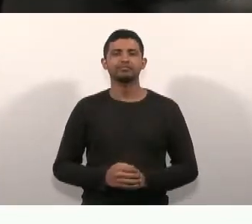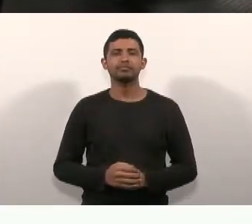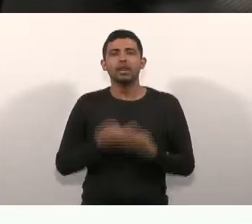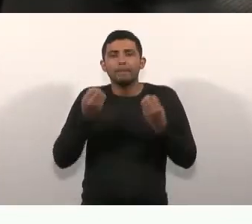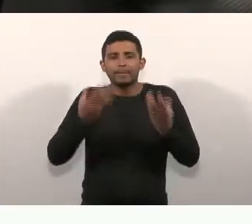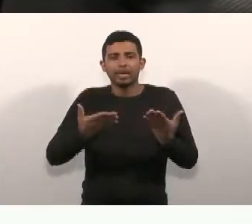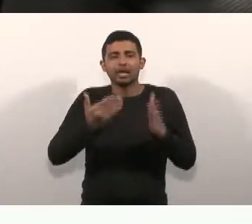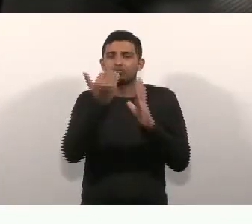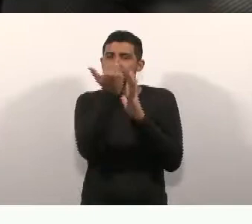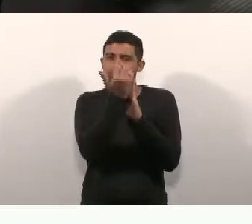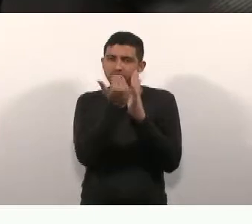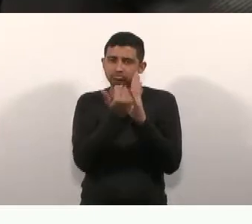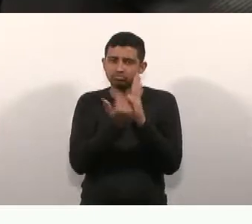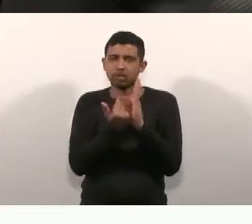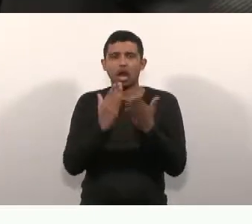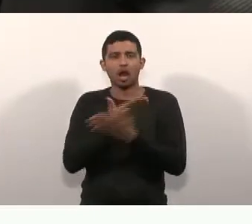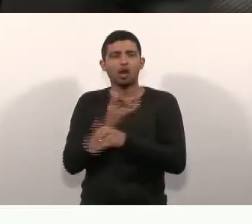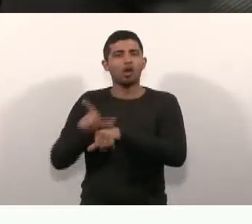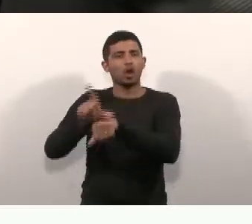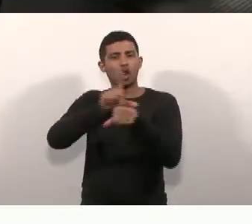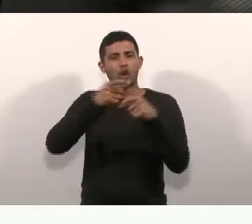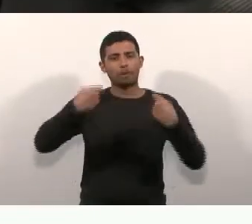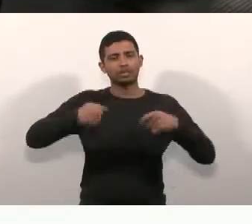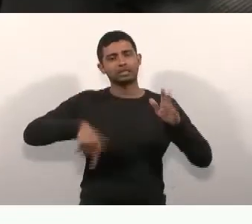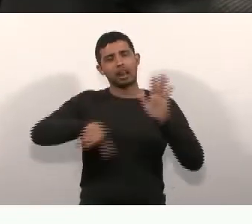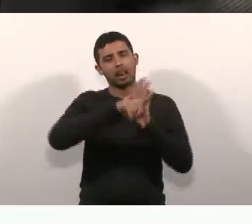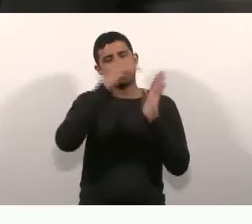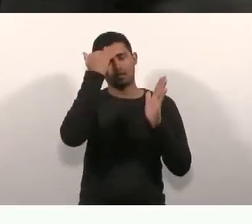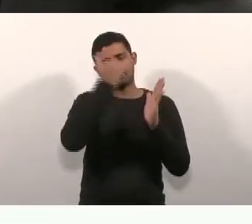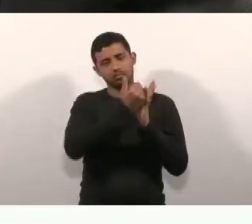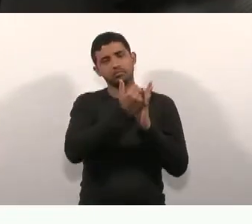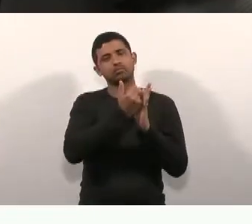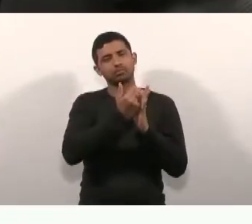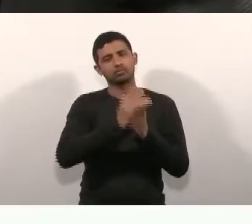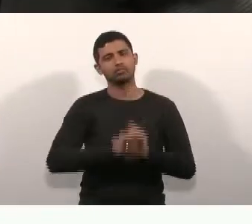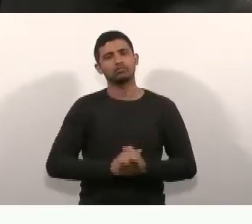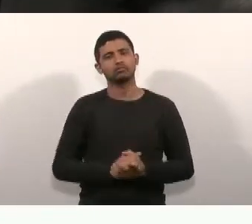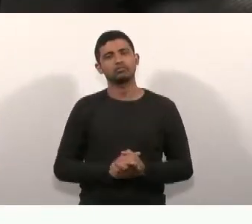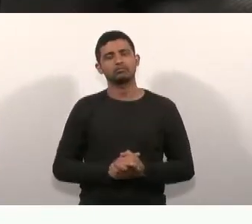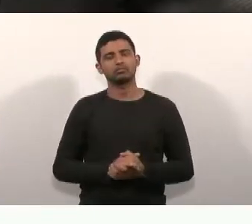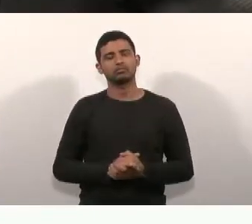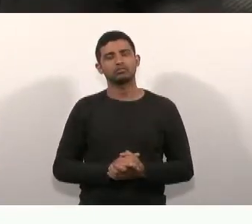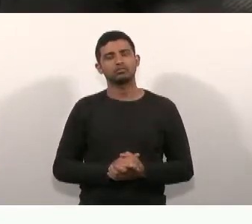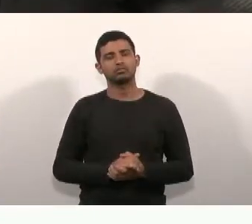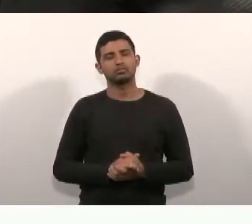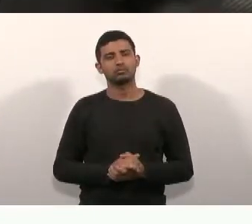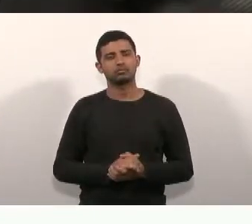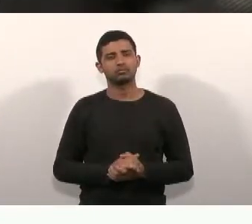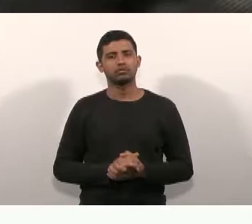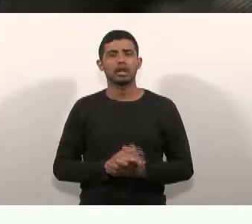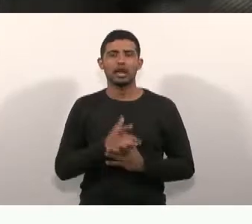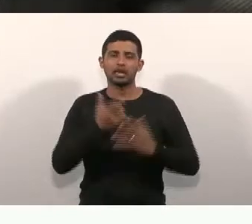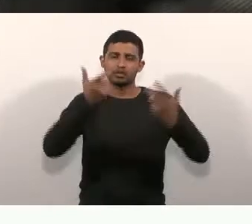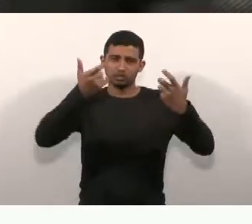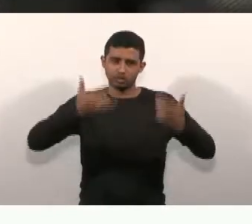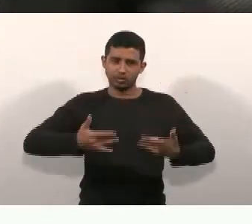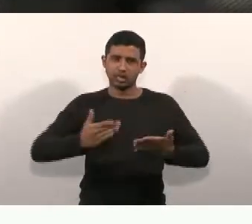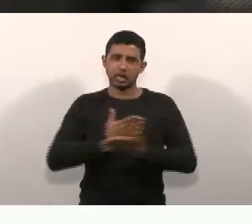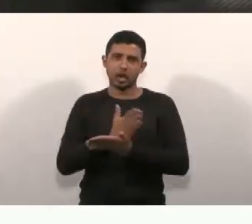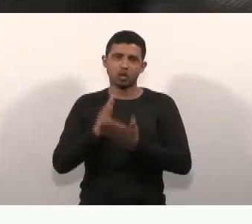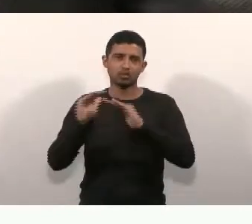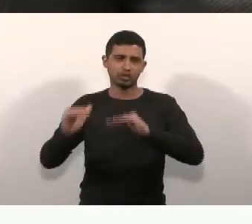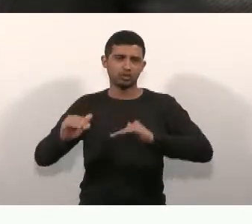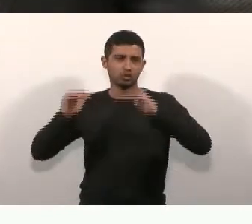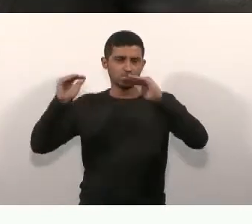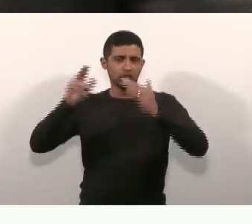classificar os estabelecimentos que devem cumprir a lei. A tipificação aberta pode gerar incertezas regulatórias, já que deixa ao crivo das autoridades a